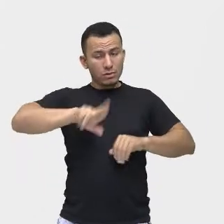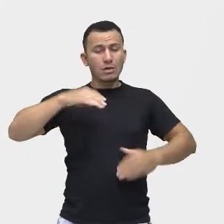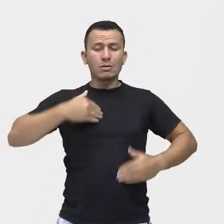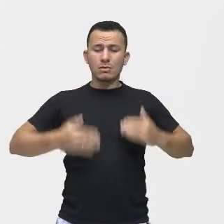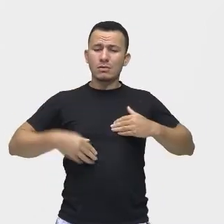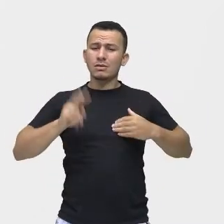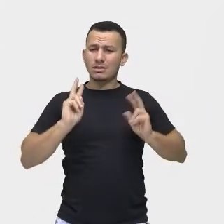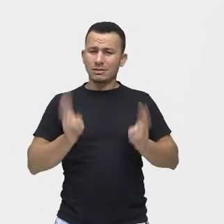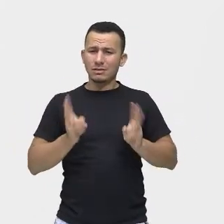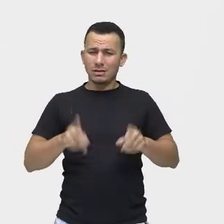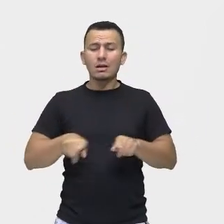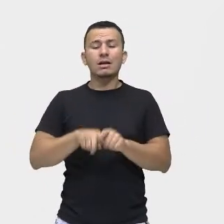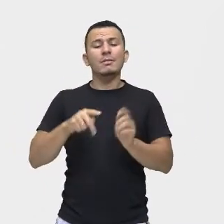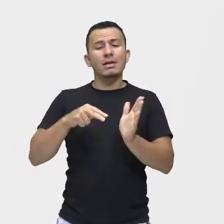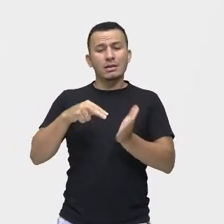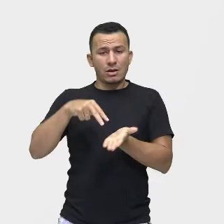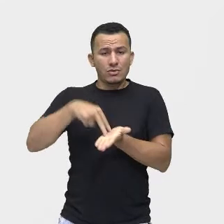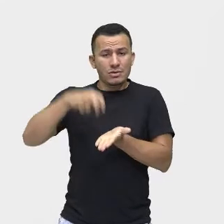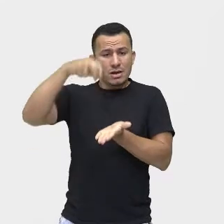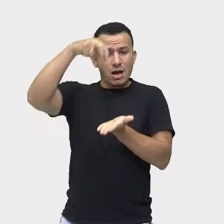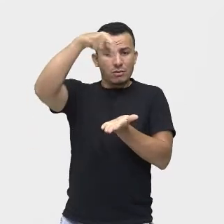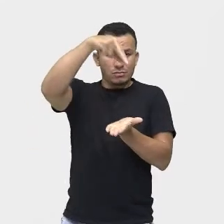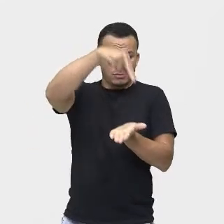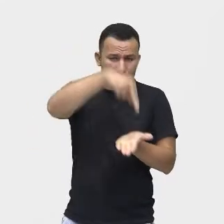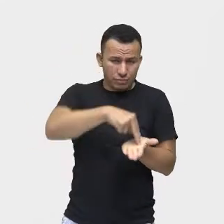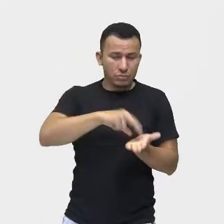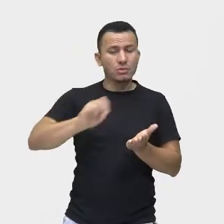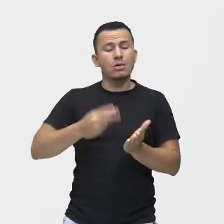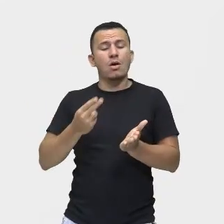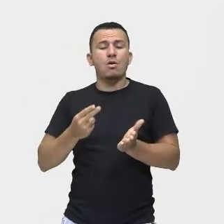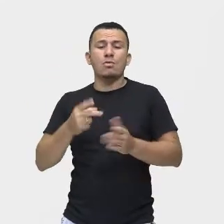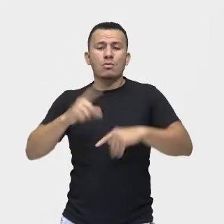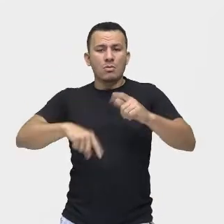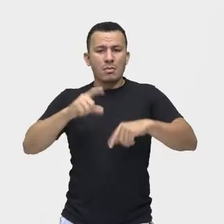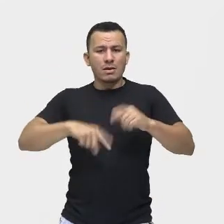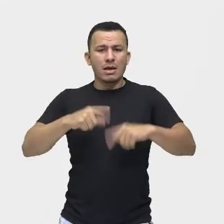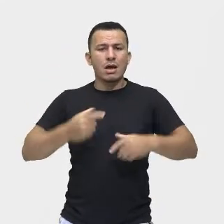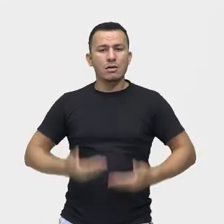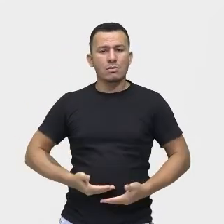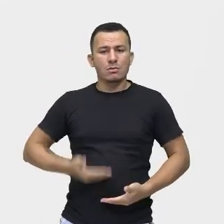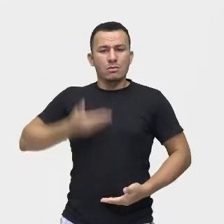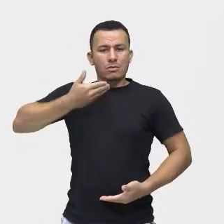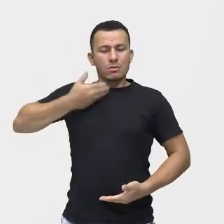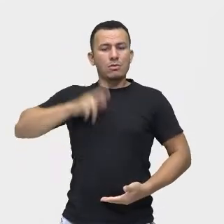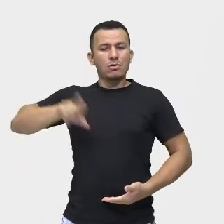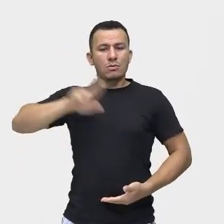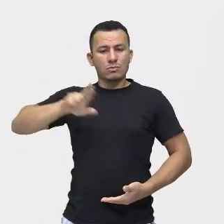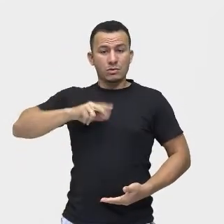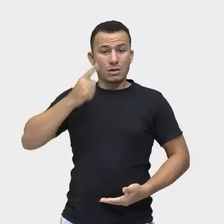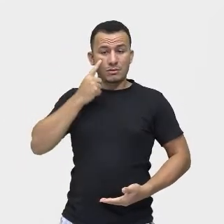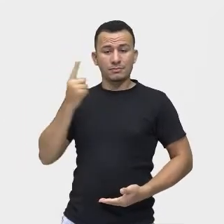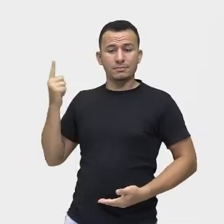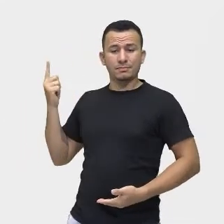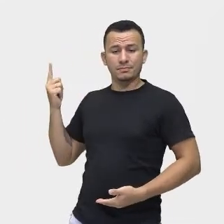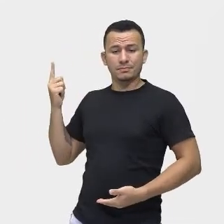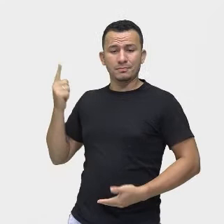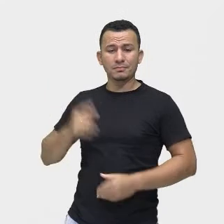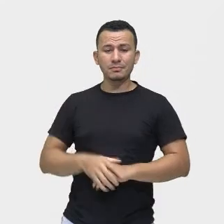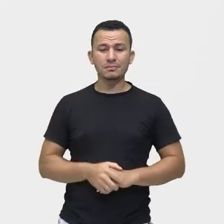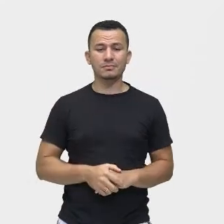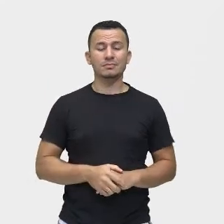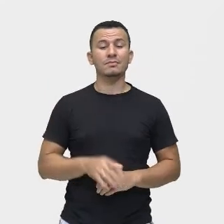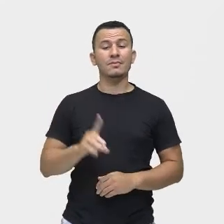ou pulo, um termo geral para sobrepor um obstáculo usando apenas os membros superiores. E tem o